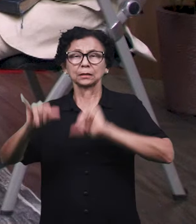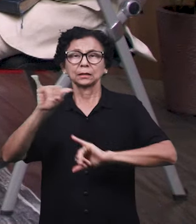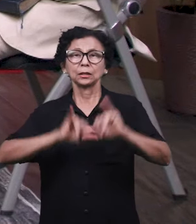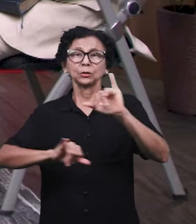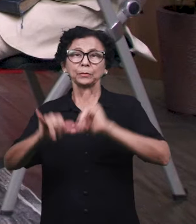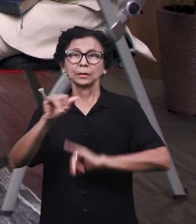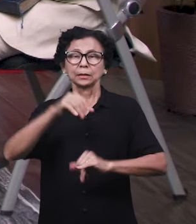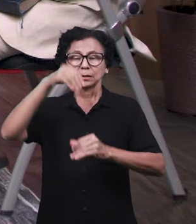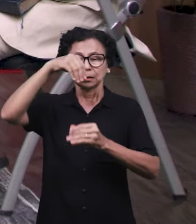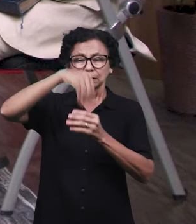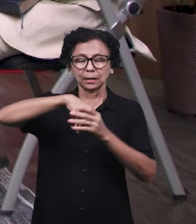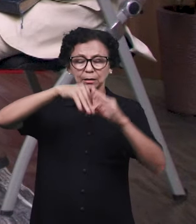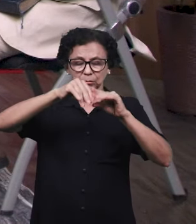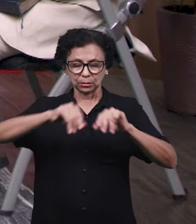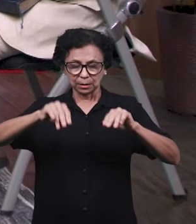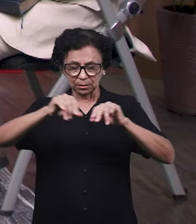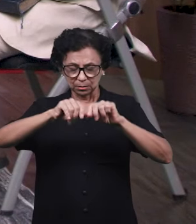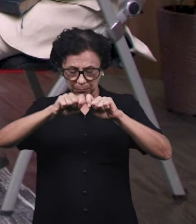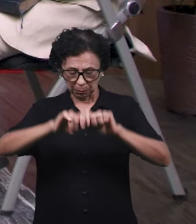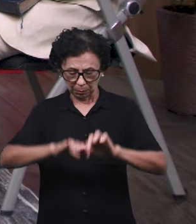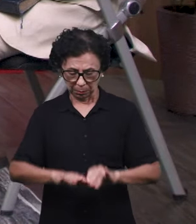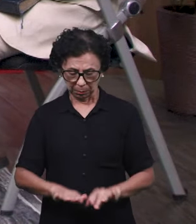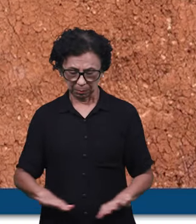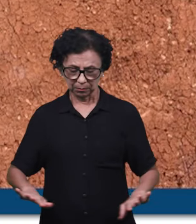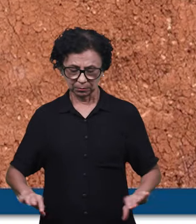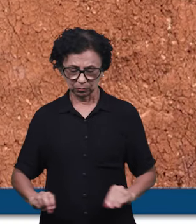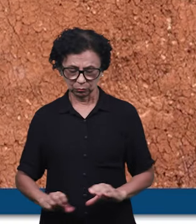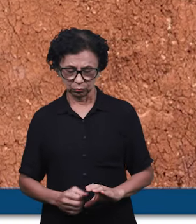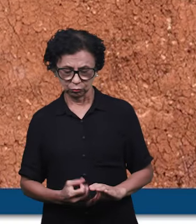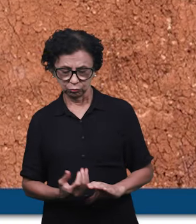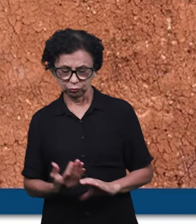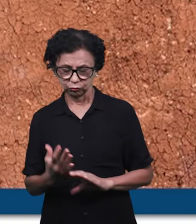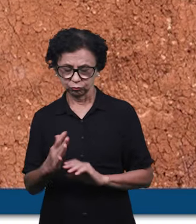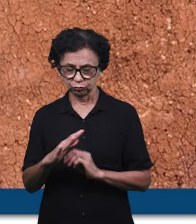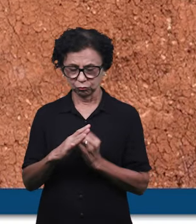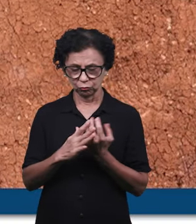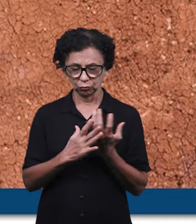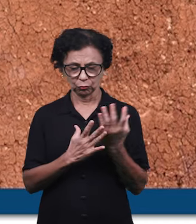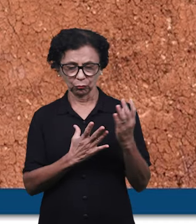células, para a formação das membranas celulares, das vesículas das células,